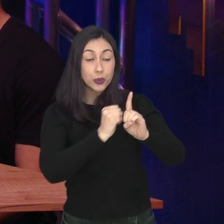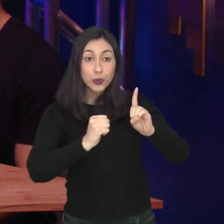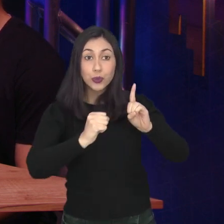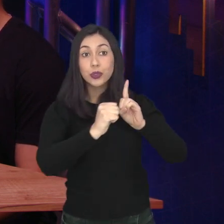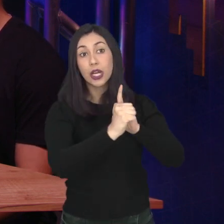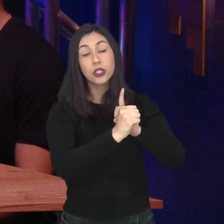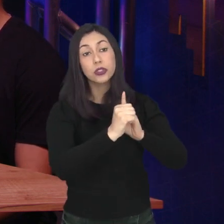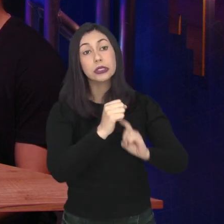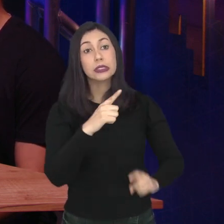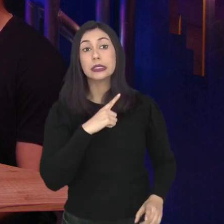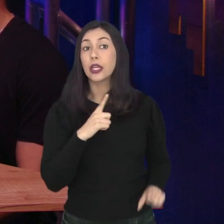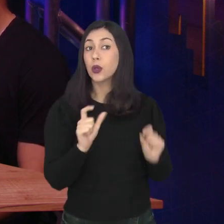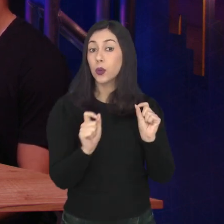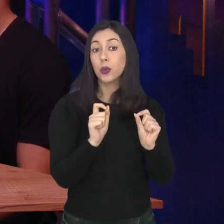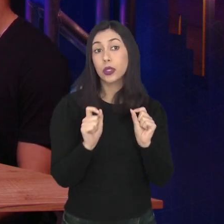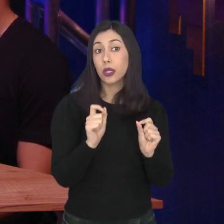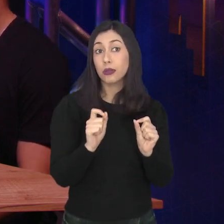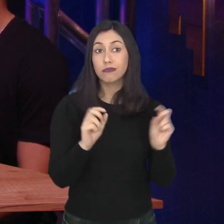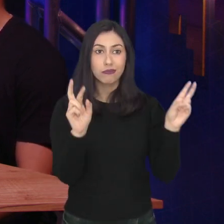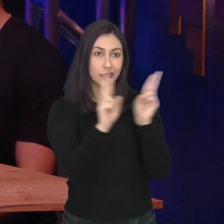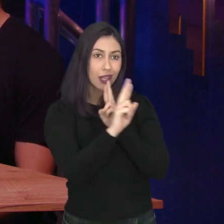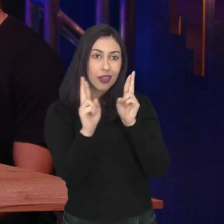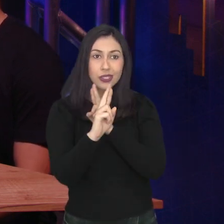ambientes sociais a gente tem o quê?